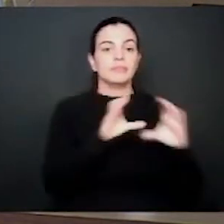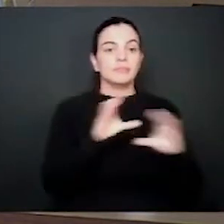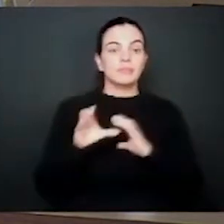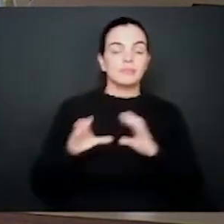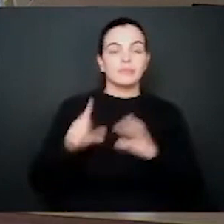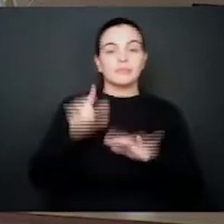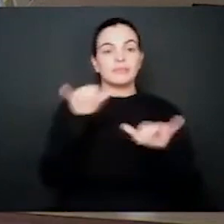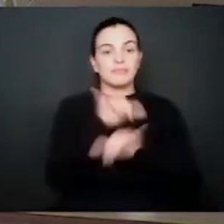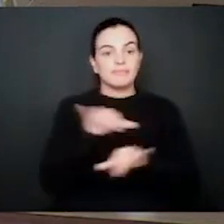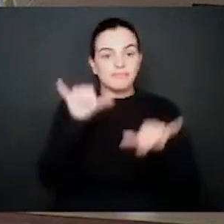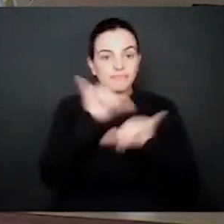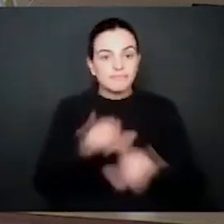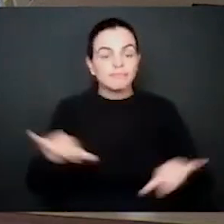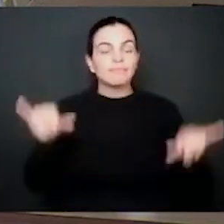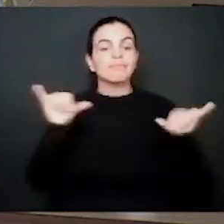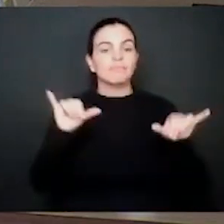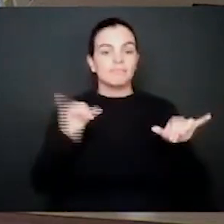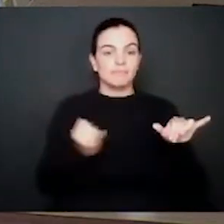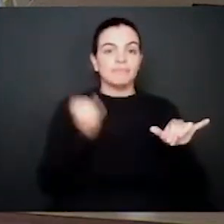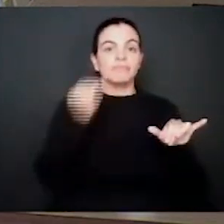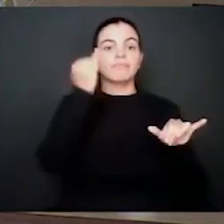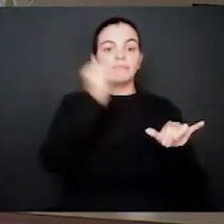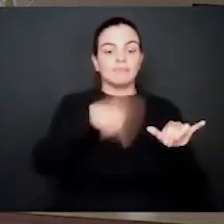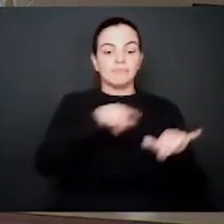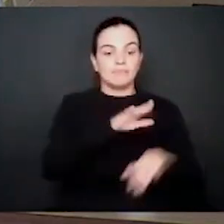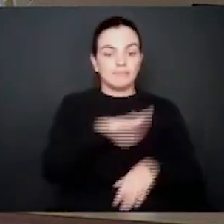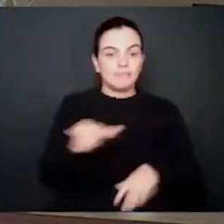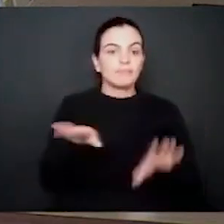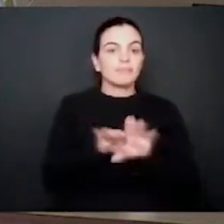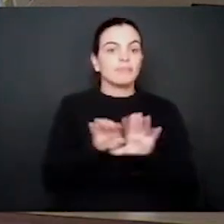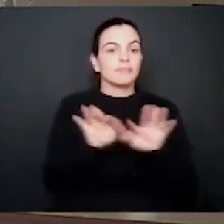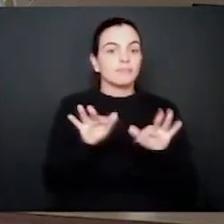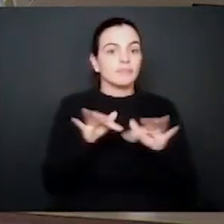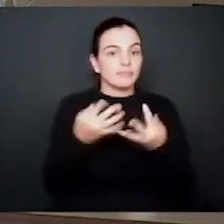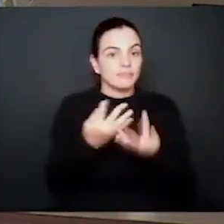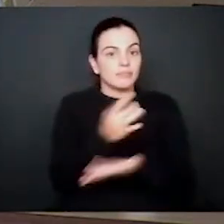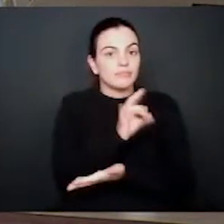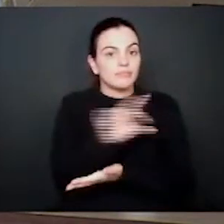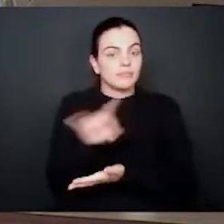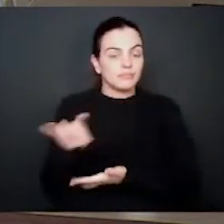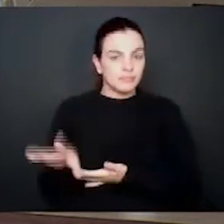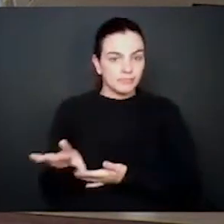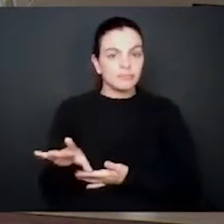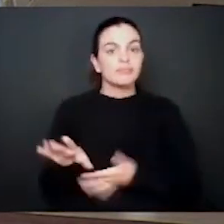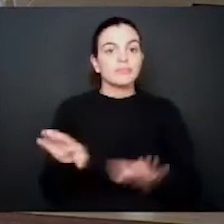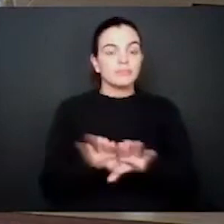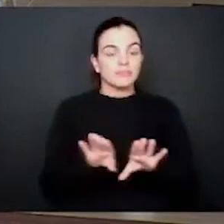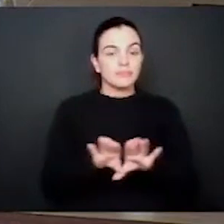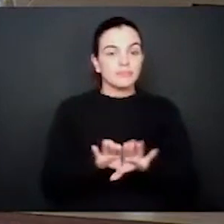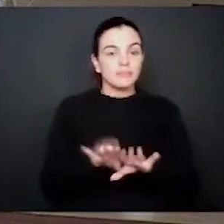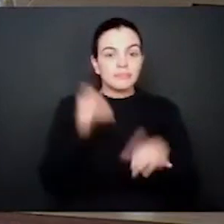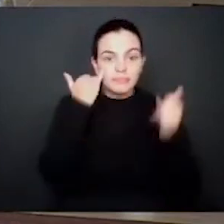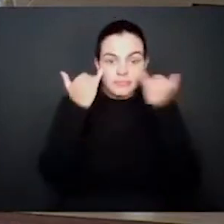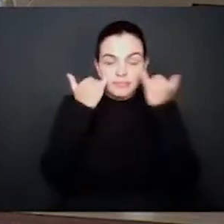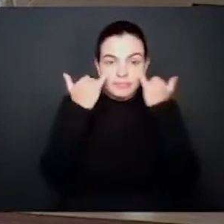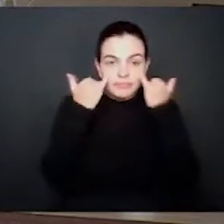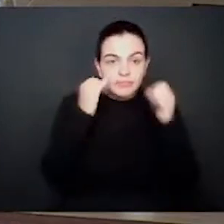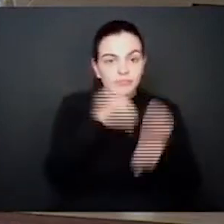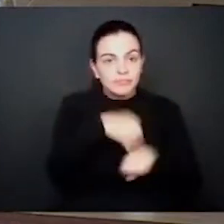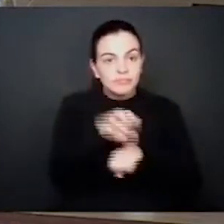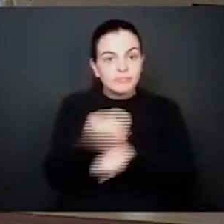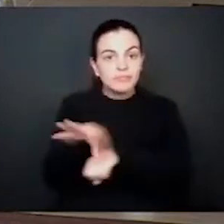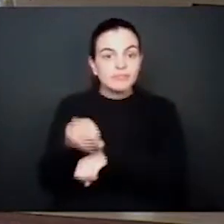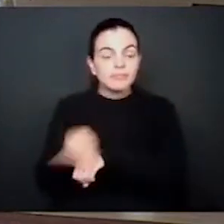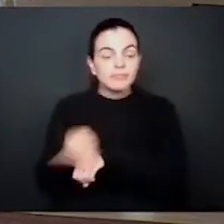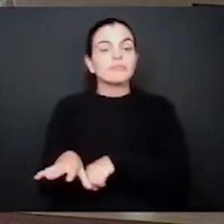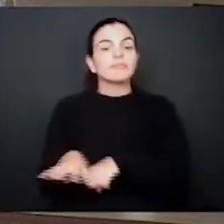informações relevantes para as crianças e suas famílias, além de ações formativas e campanhas educativas. E